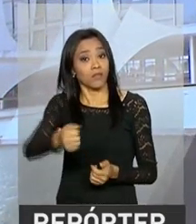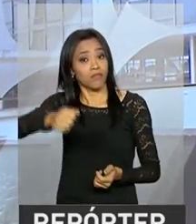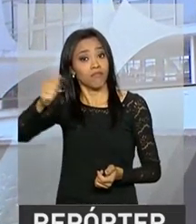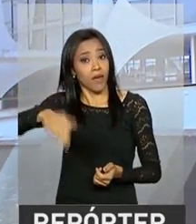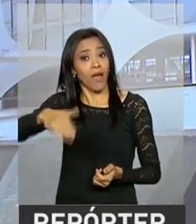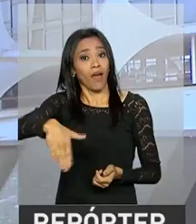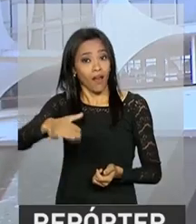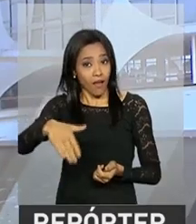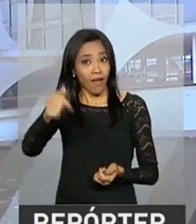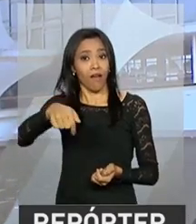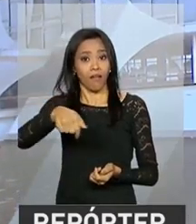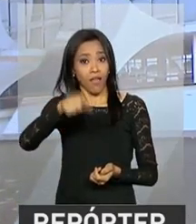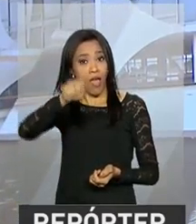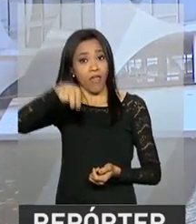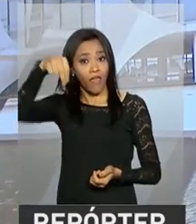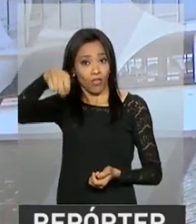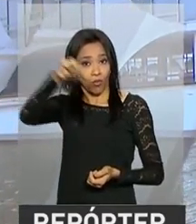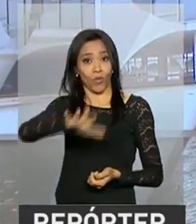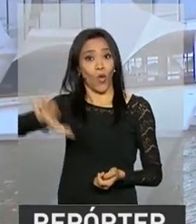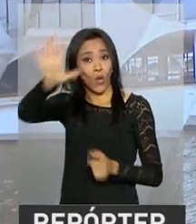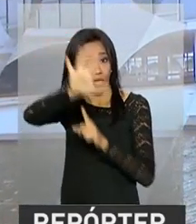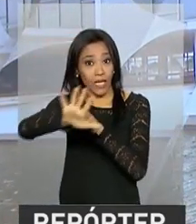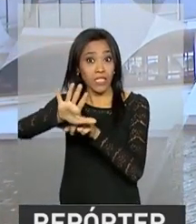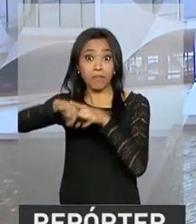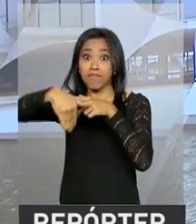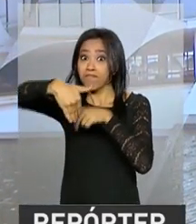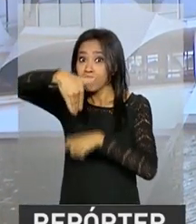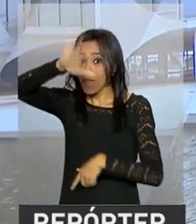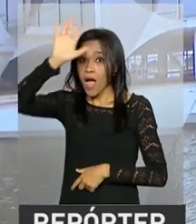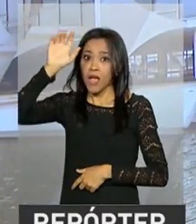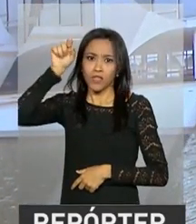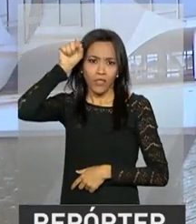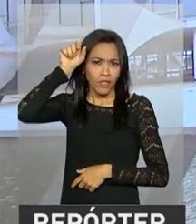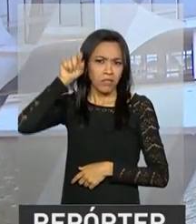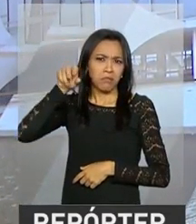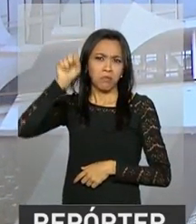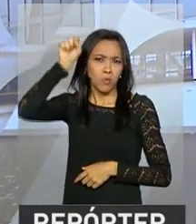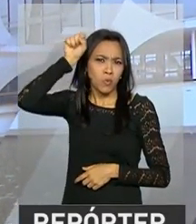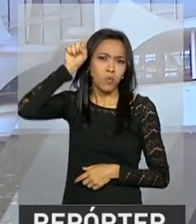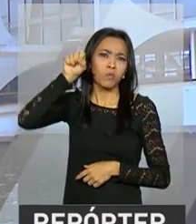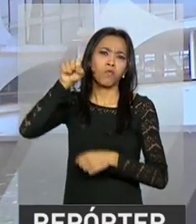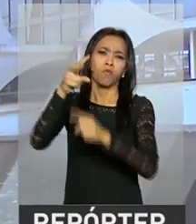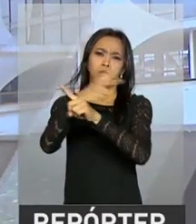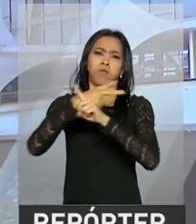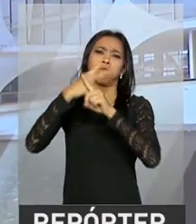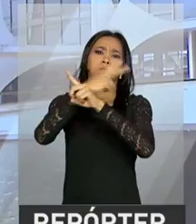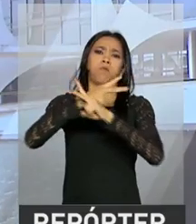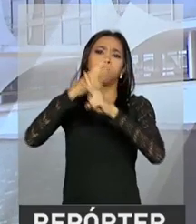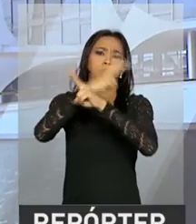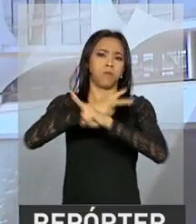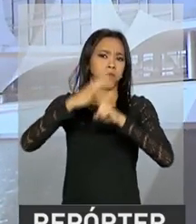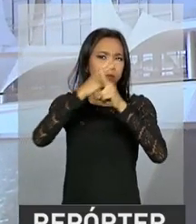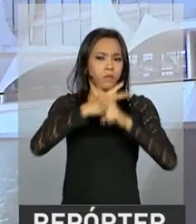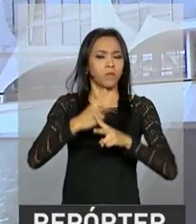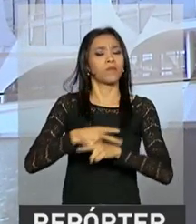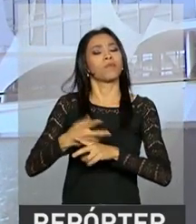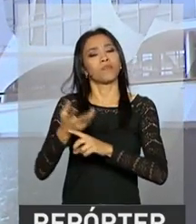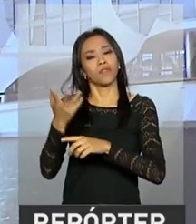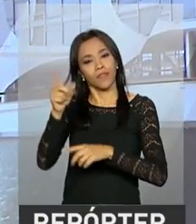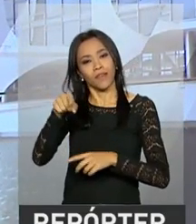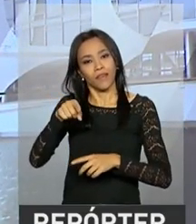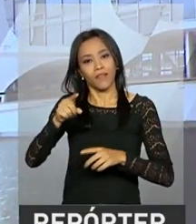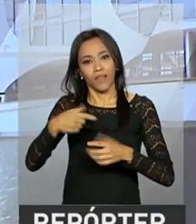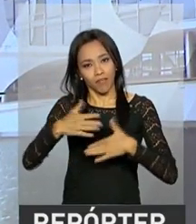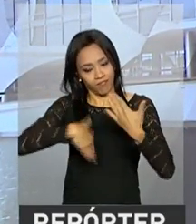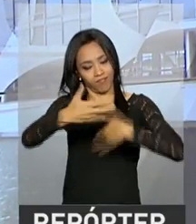a produção e é no nordeste região que apresenta maior potencial de ventos que o setor vem crescendo e